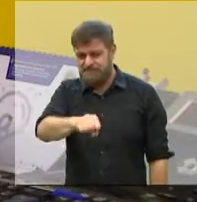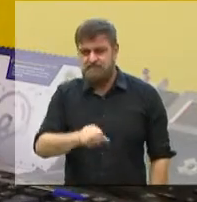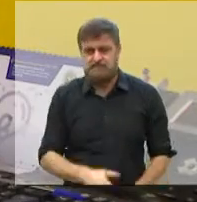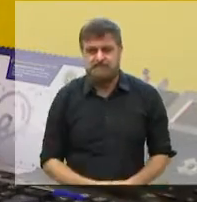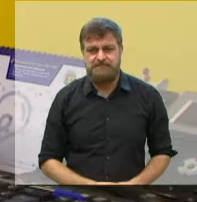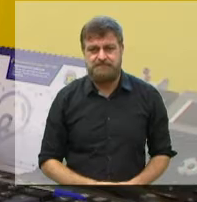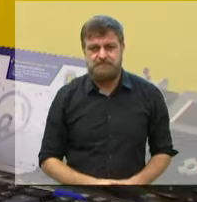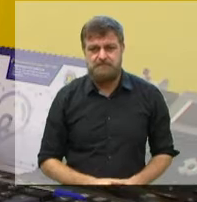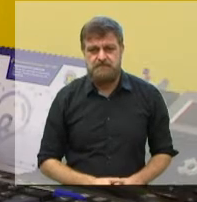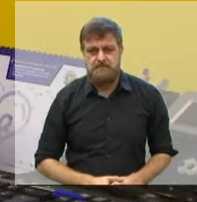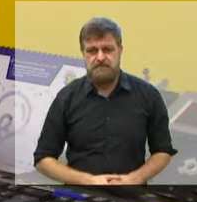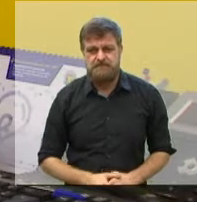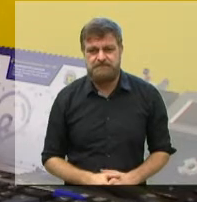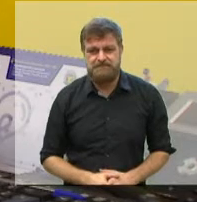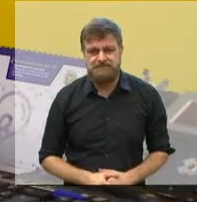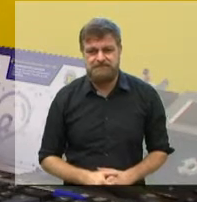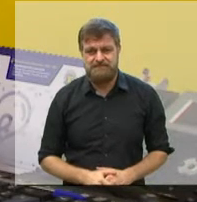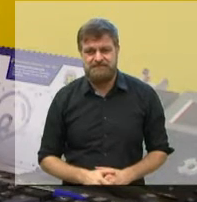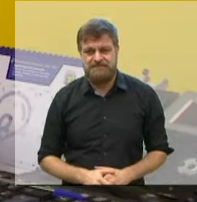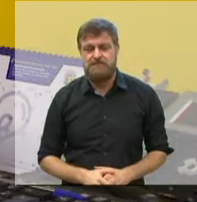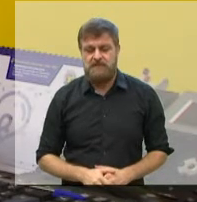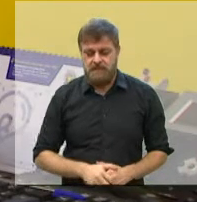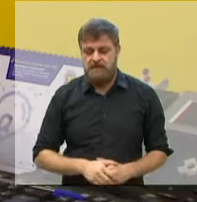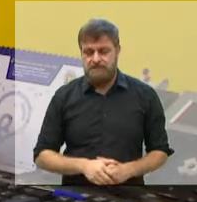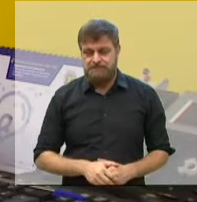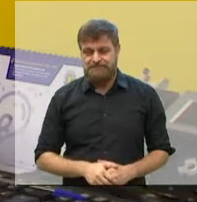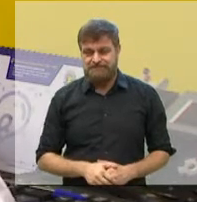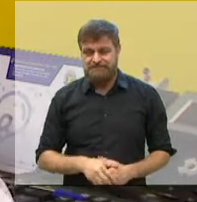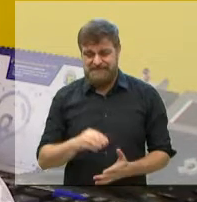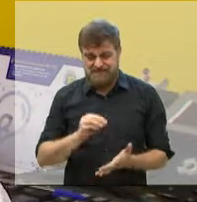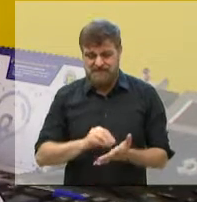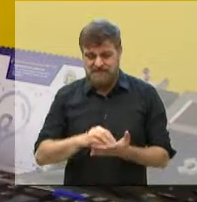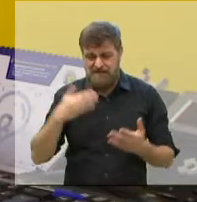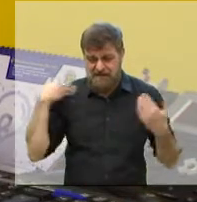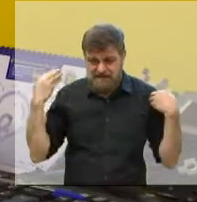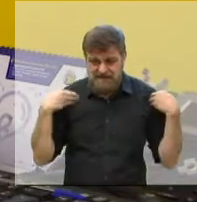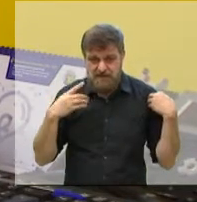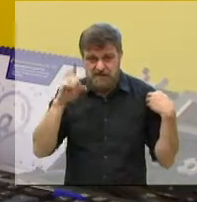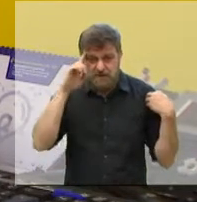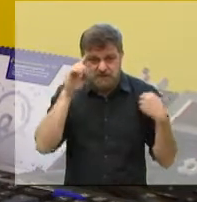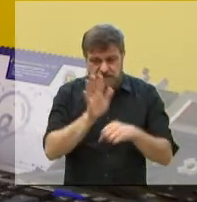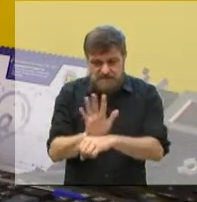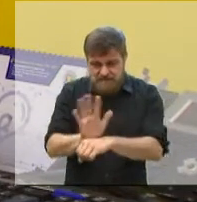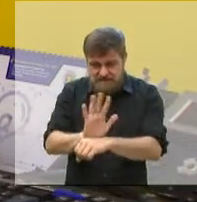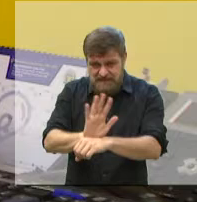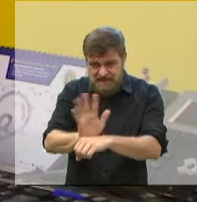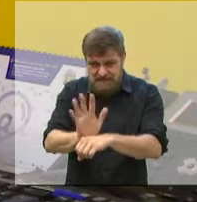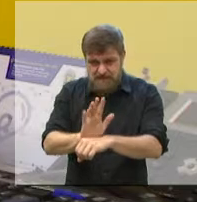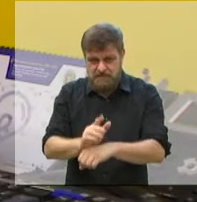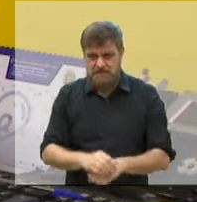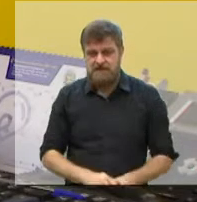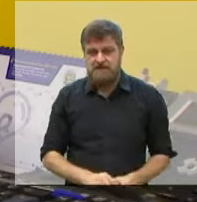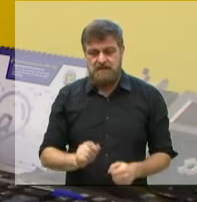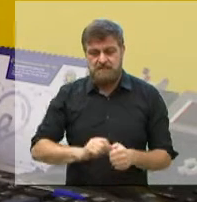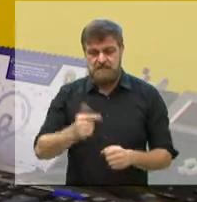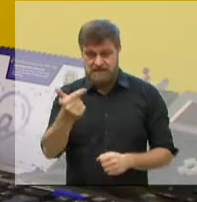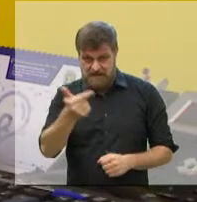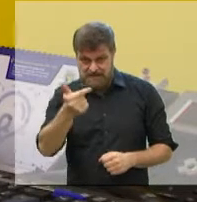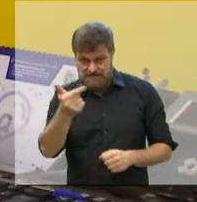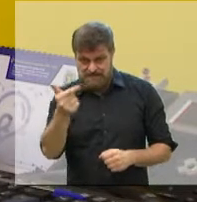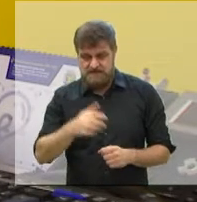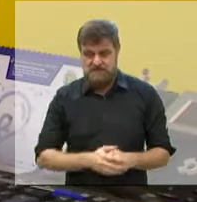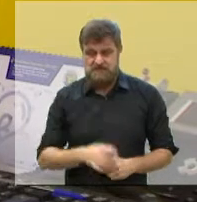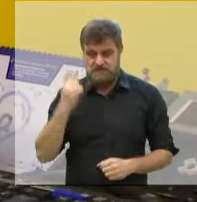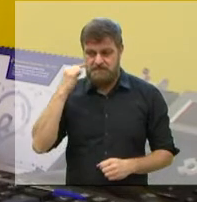Olha, falta, e falta muito, porque no dia do cinema, nós fizemos aqui a segunda sessão